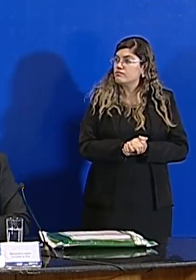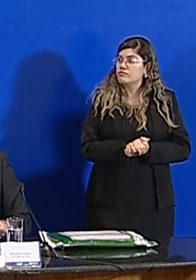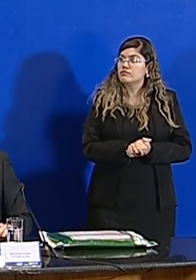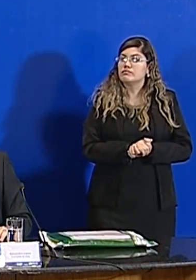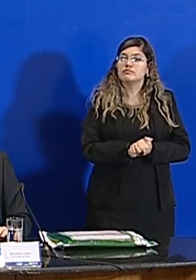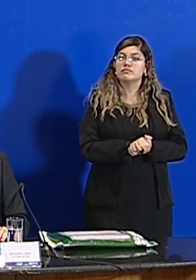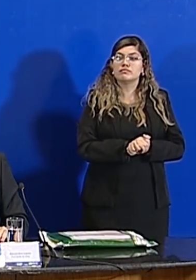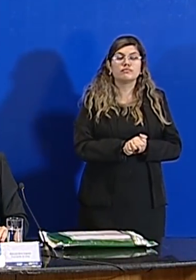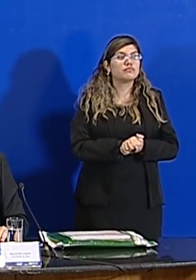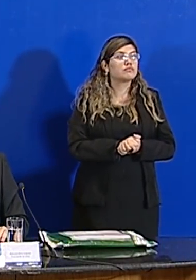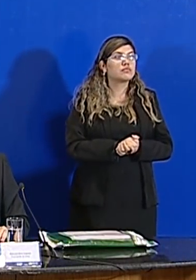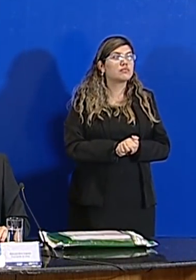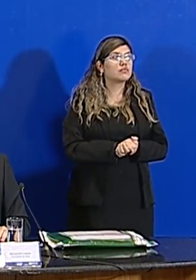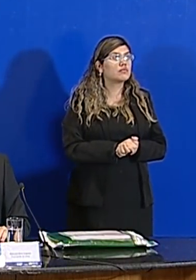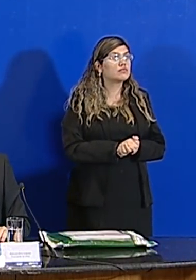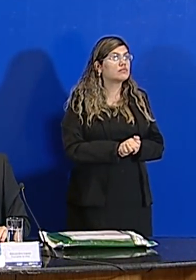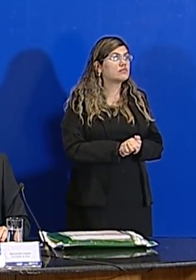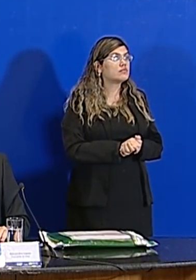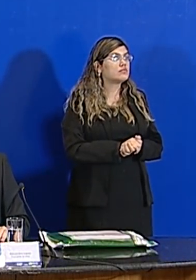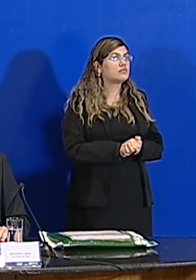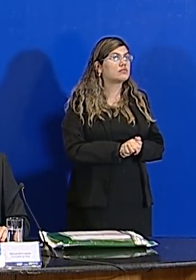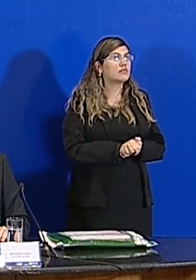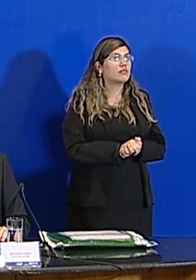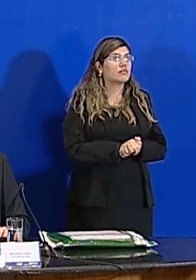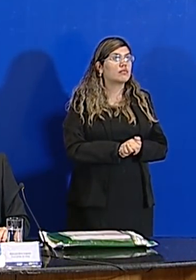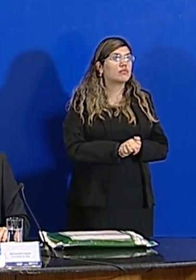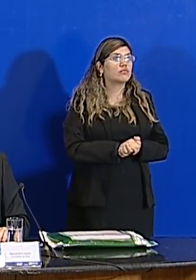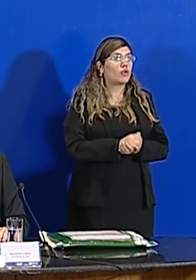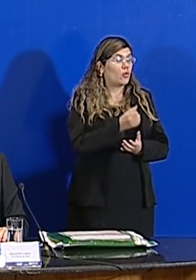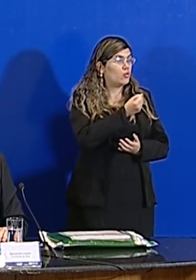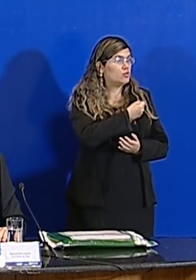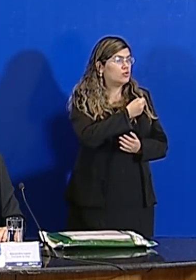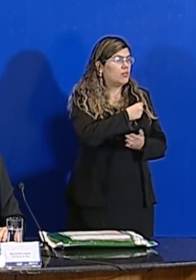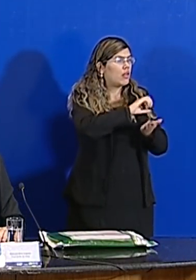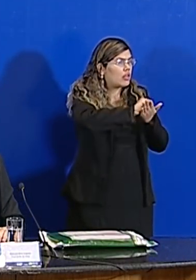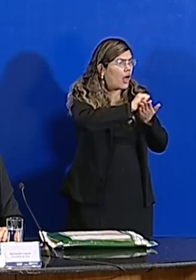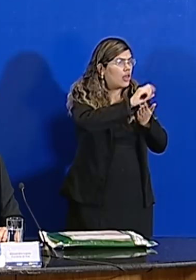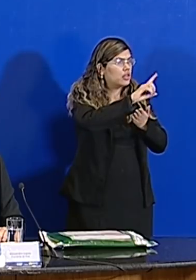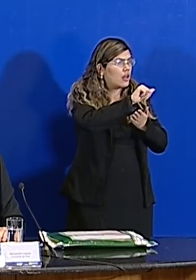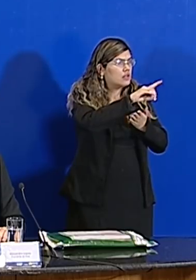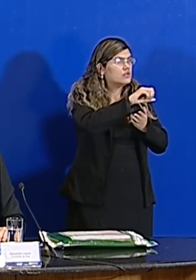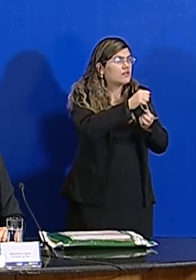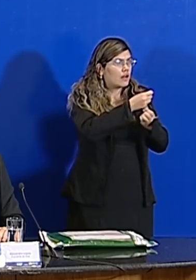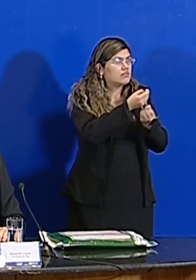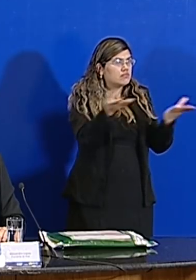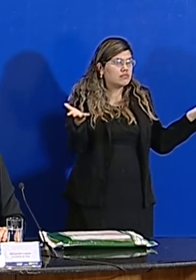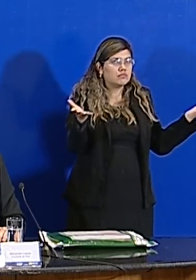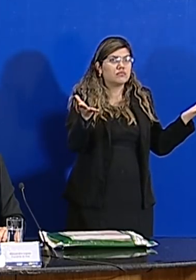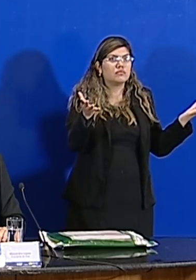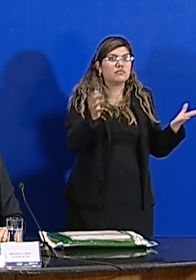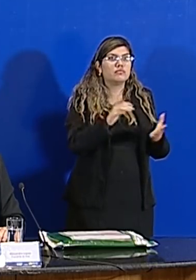vocês. Tá bom? Os números vão ser disponibilizados para vocês, todos eles.